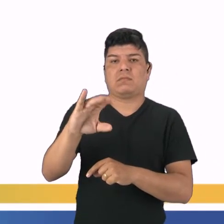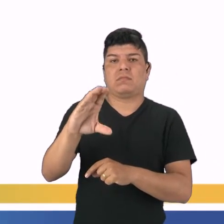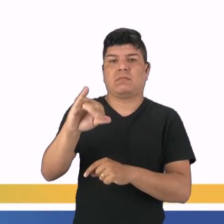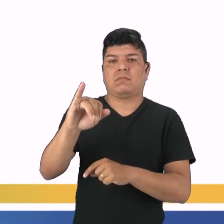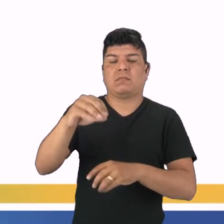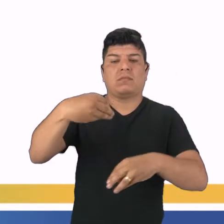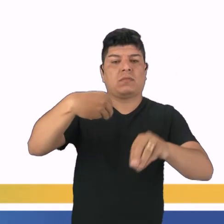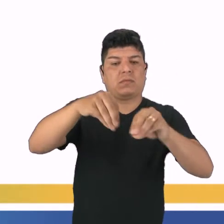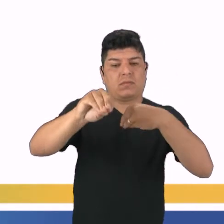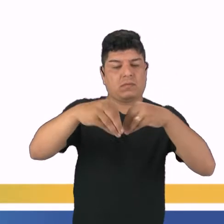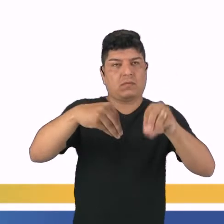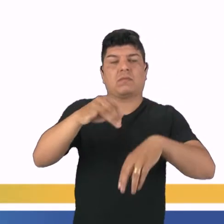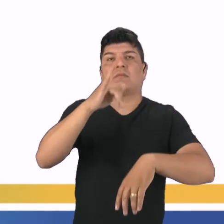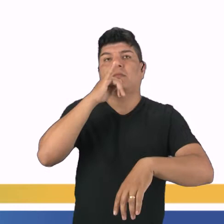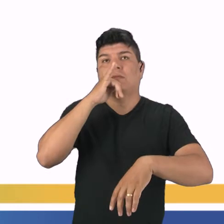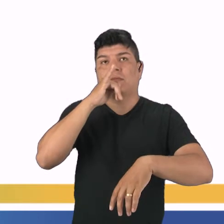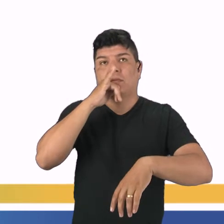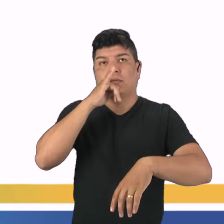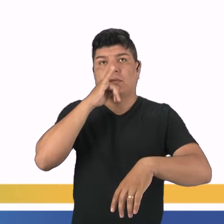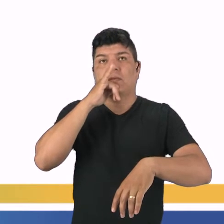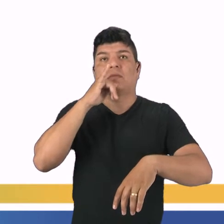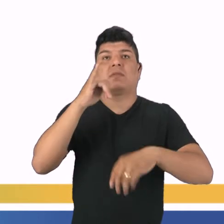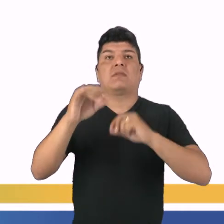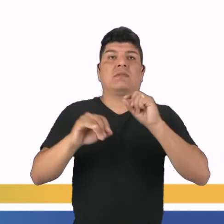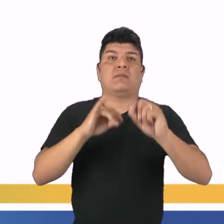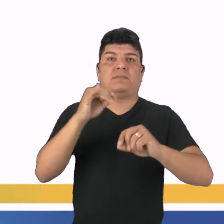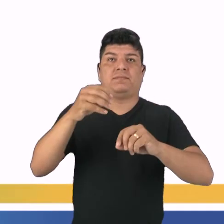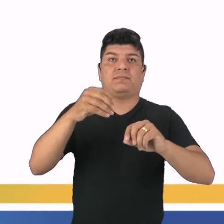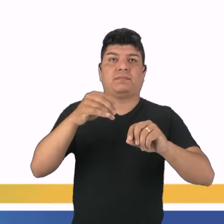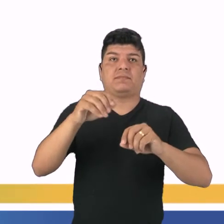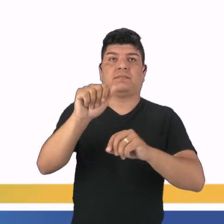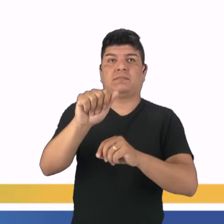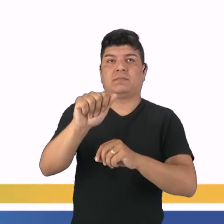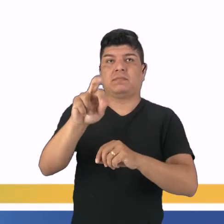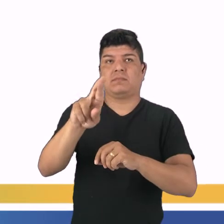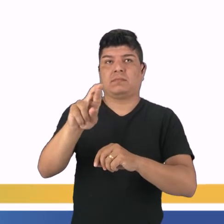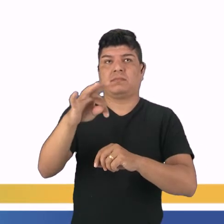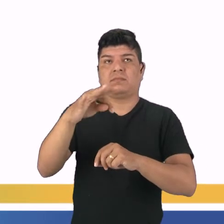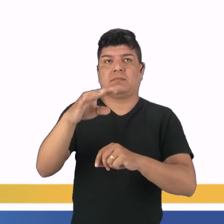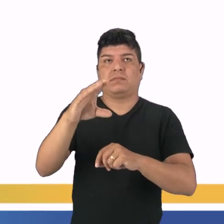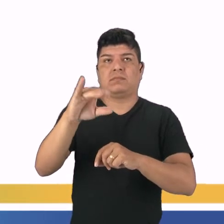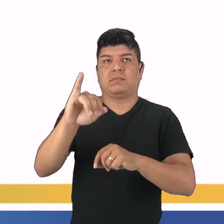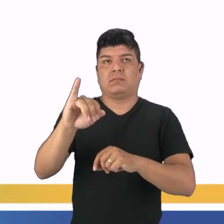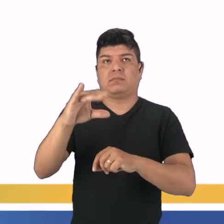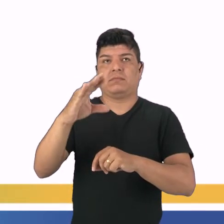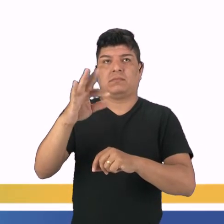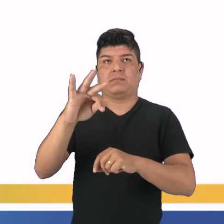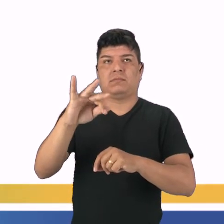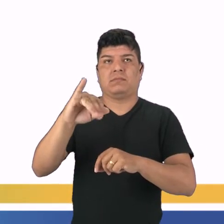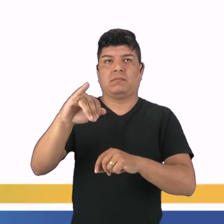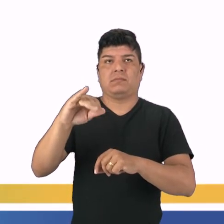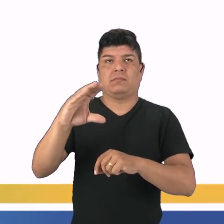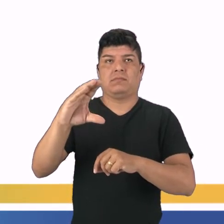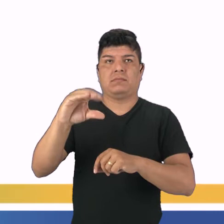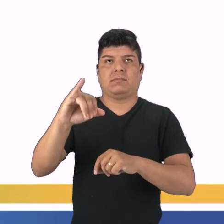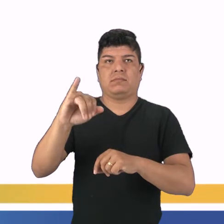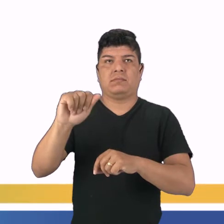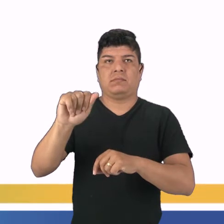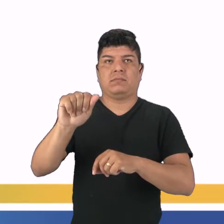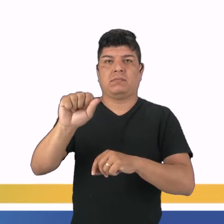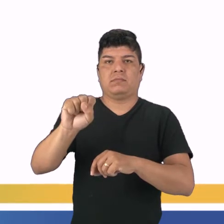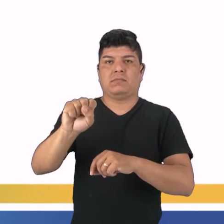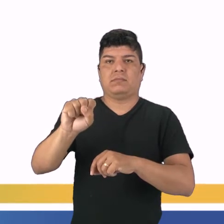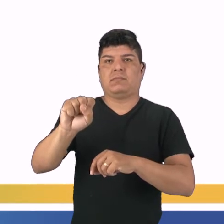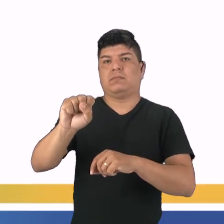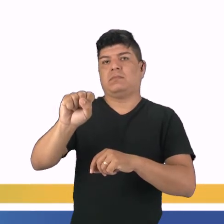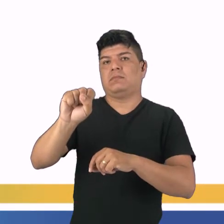o plástico, né? Os plásticos, eles são artificiais. Então, eles são construídos pelo ser humano. E